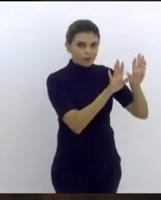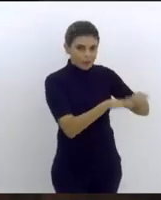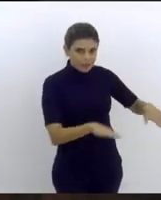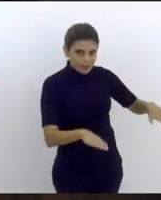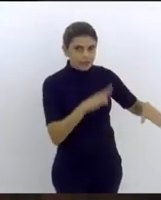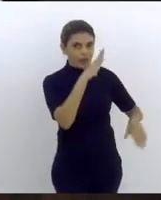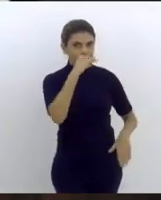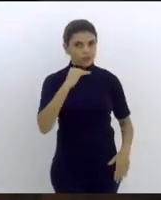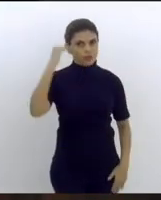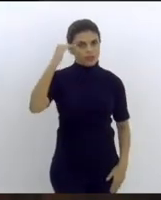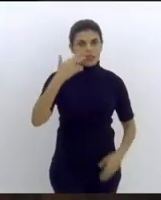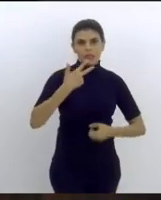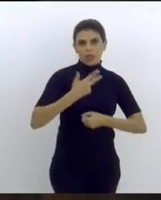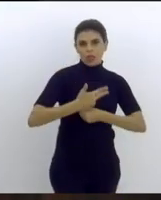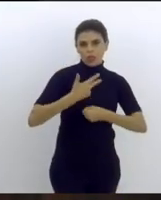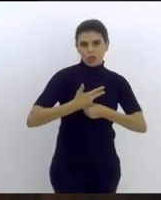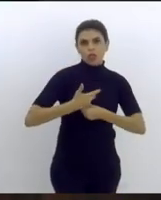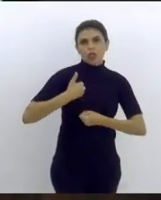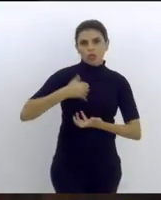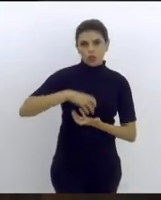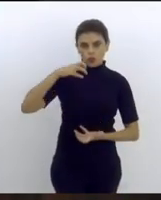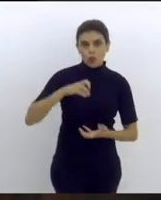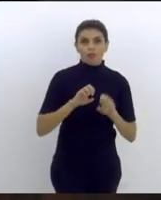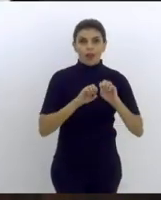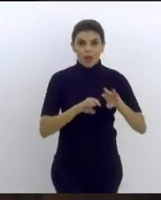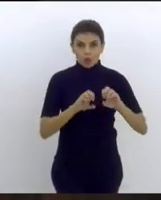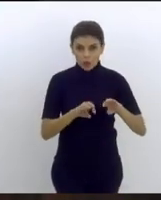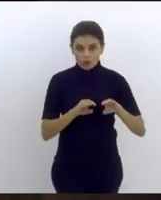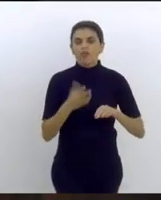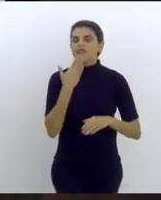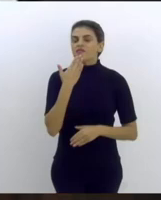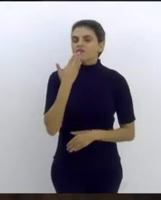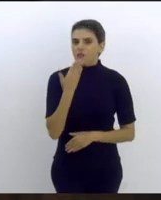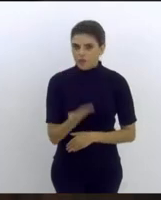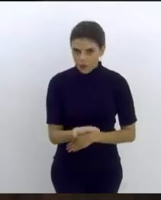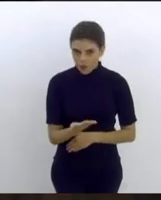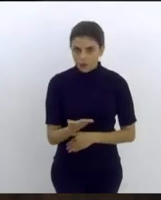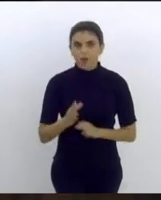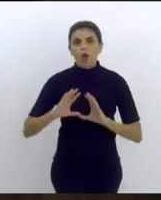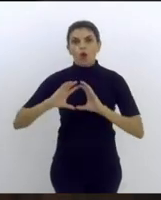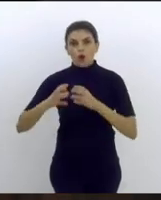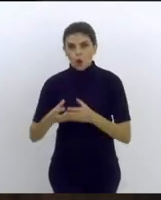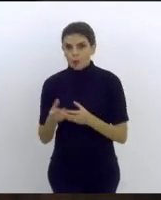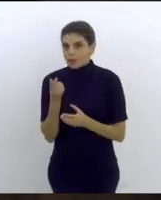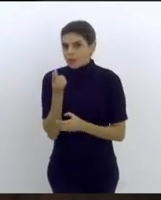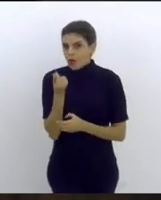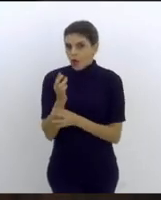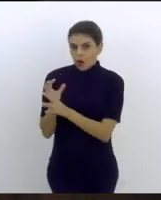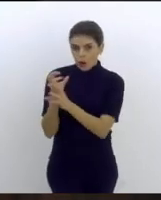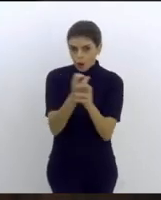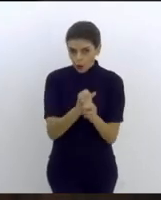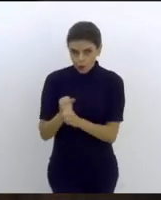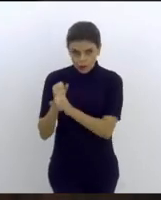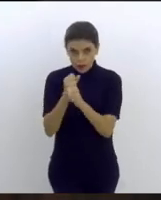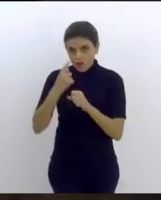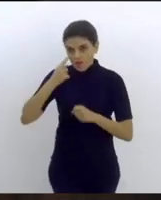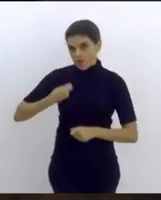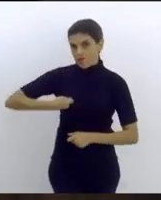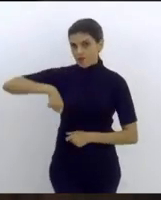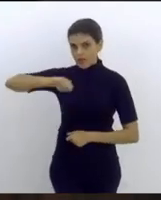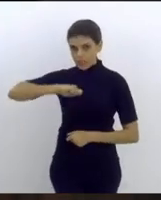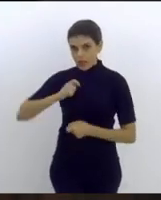e do Adolescente e do Idoso favorável da educação favorável de orçamento Finanças fiscalização